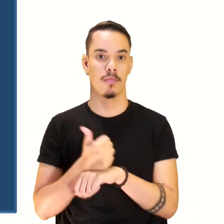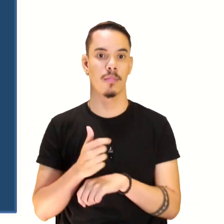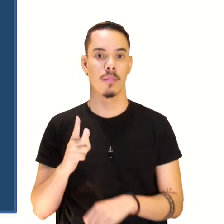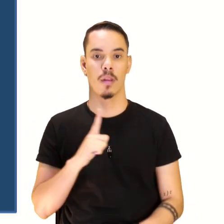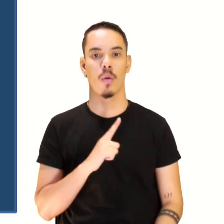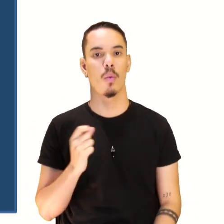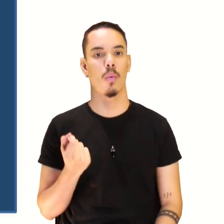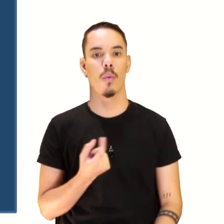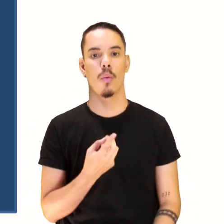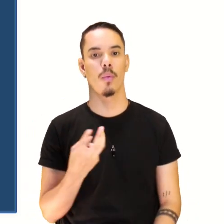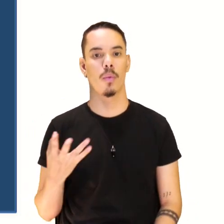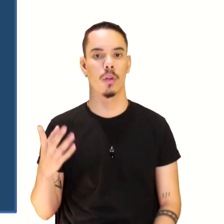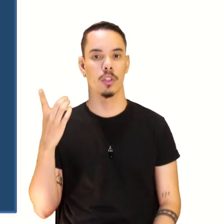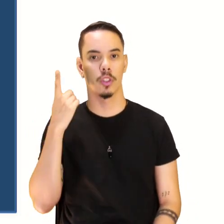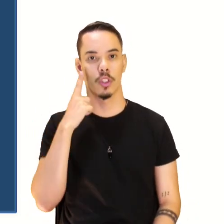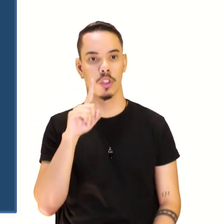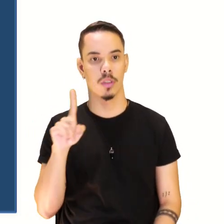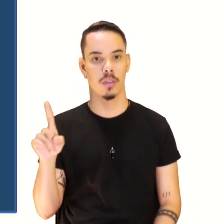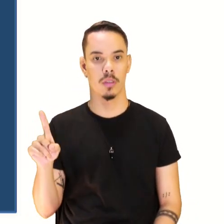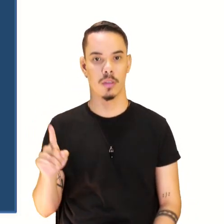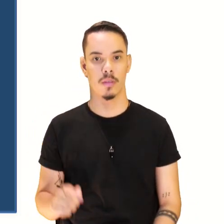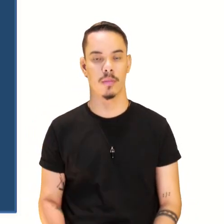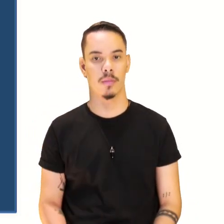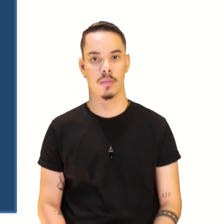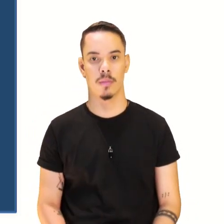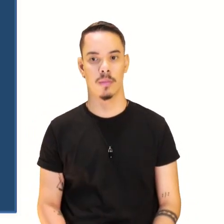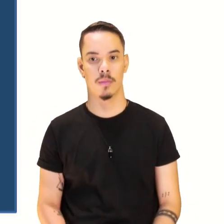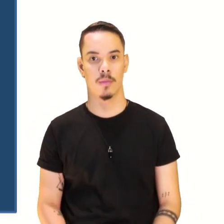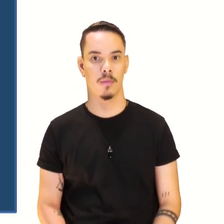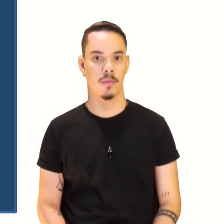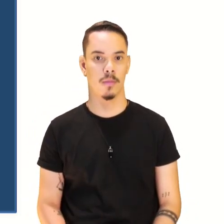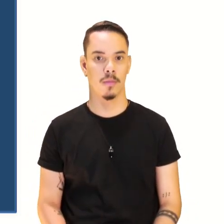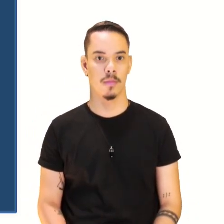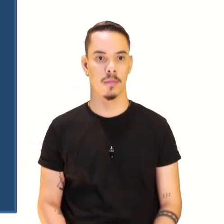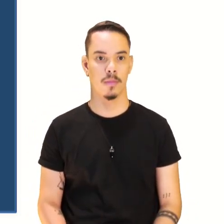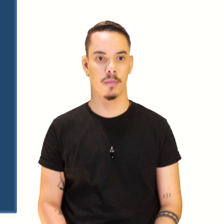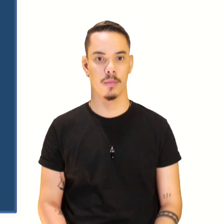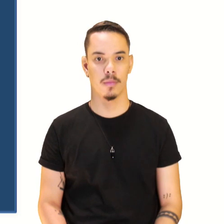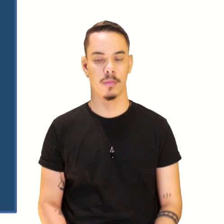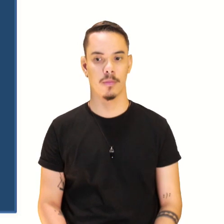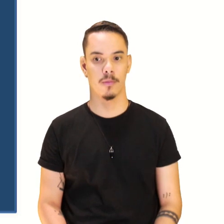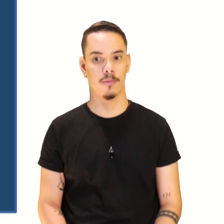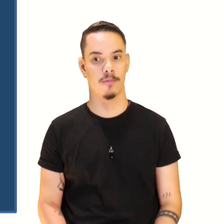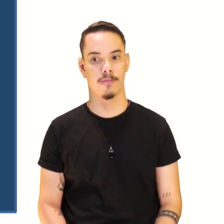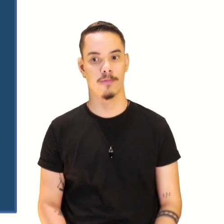casa quatro demoram 12 6